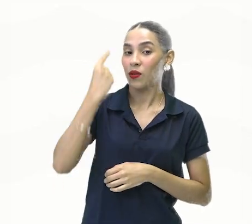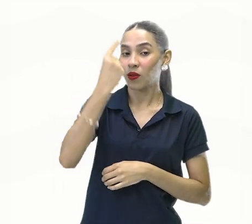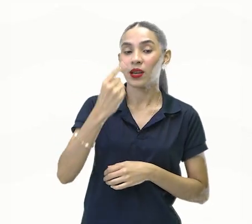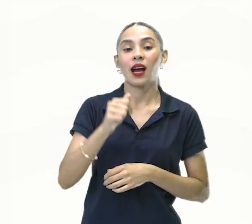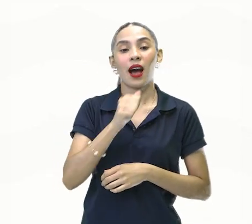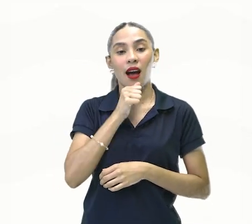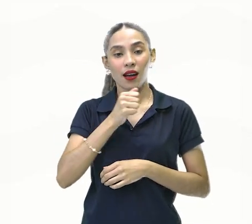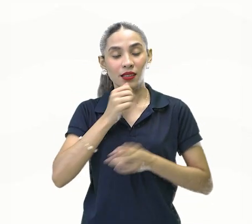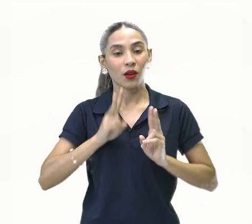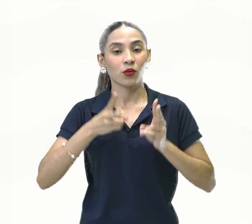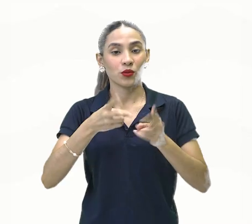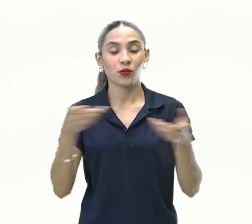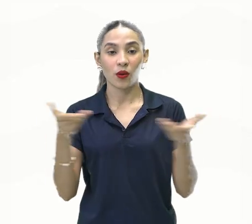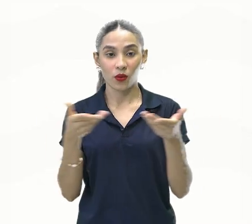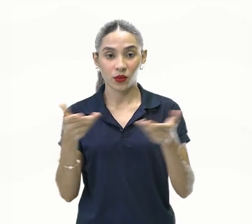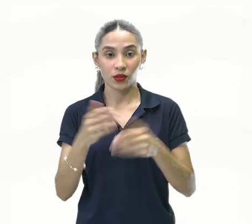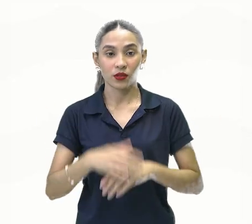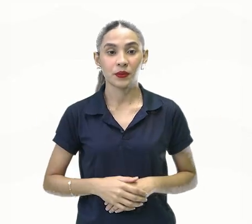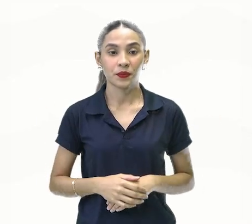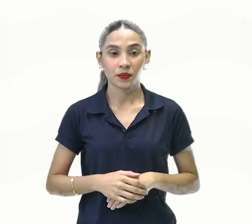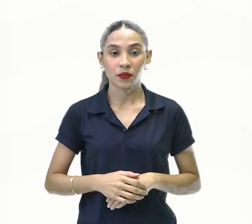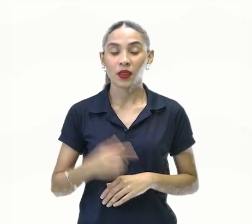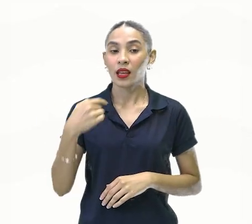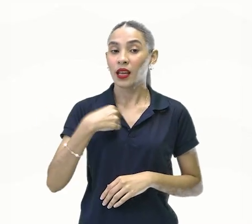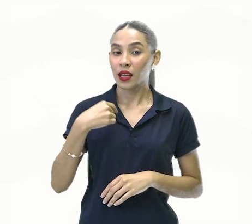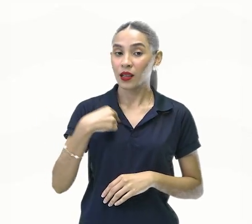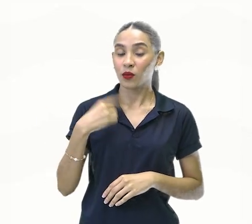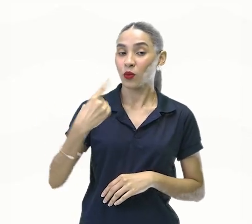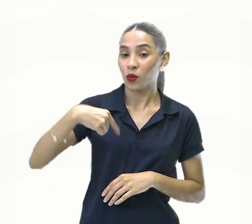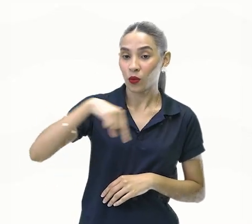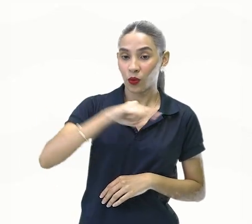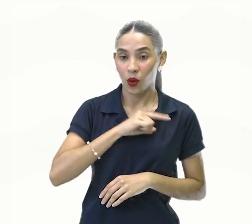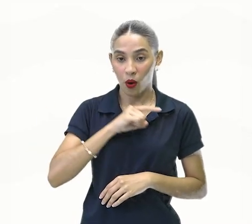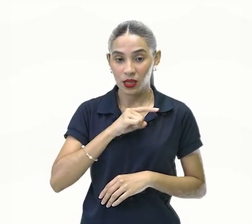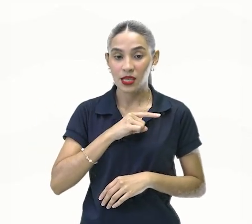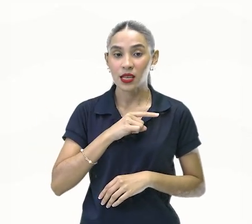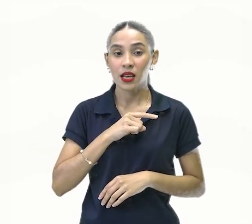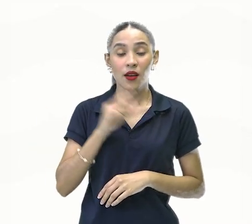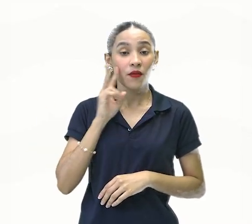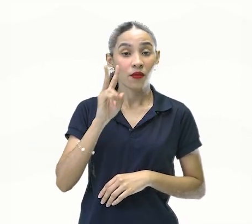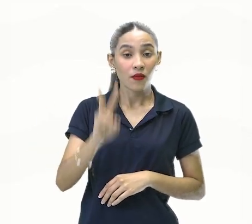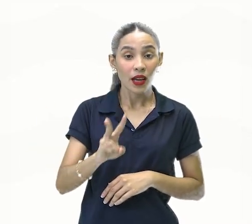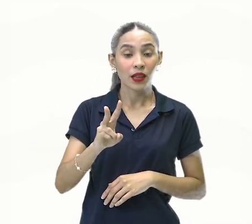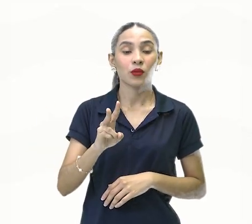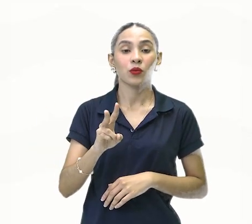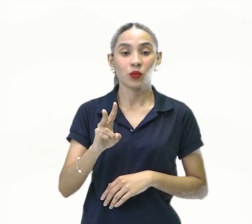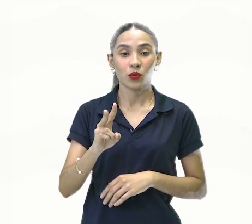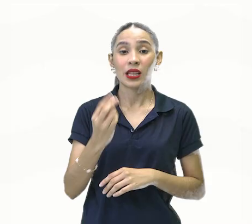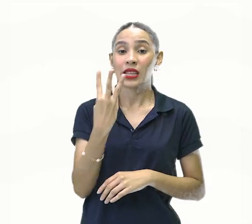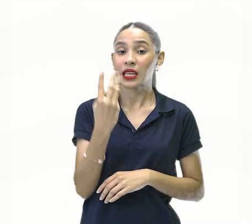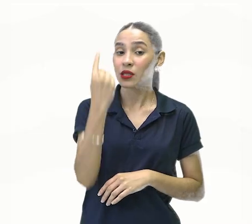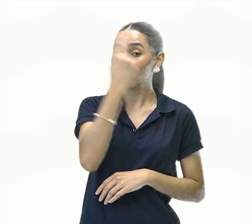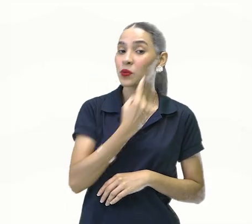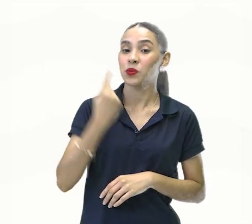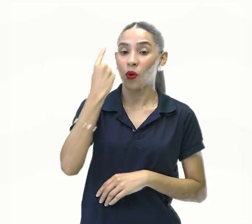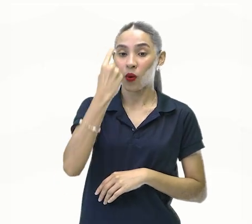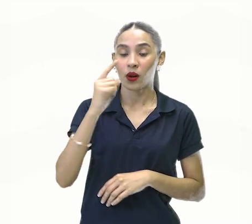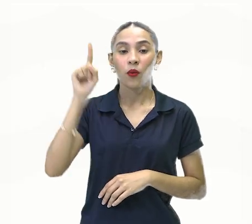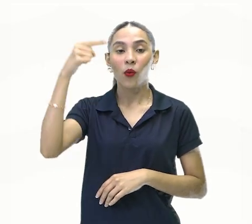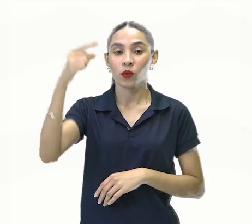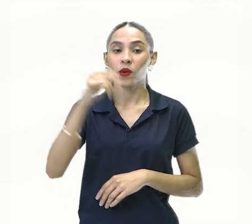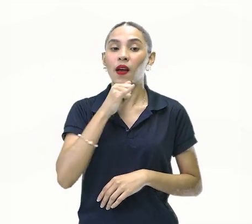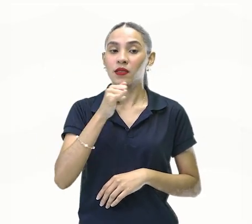ainda continua no presente. Olha só, nós estamos assistindo aquela série por 3 horas. Outro